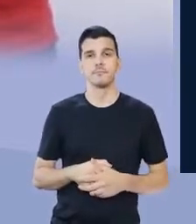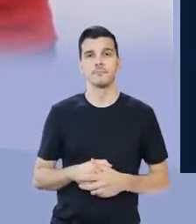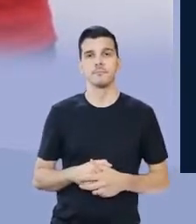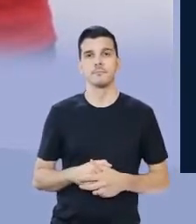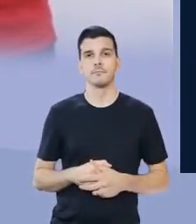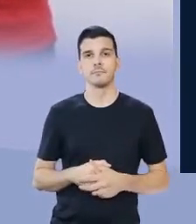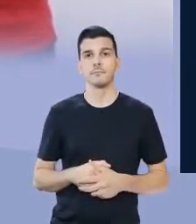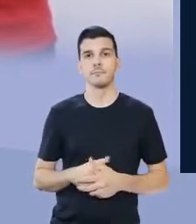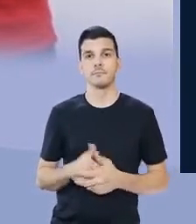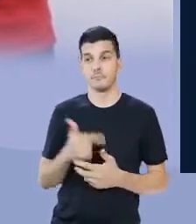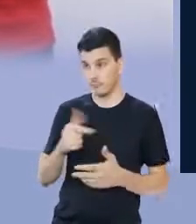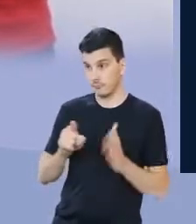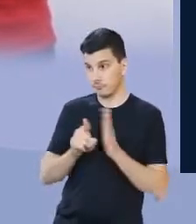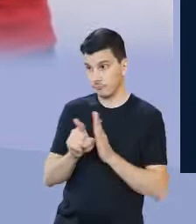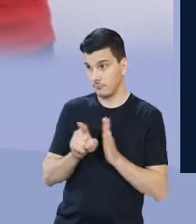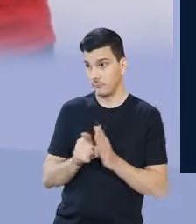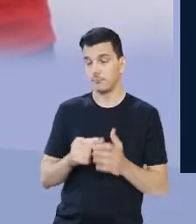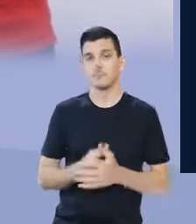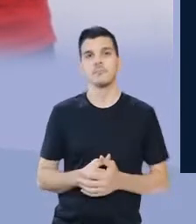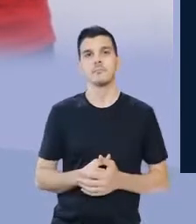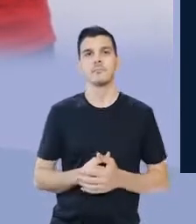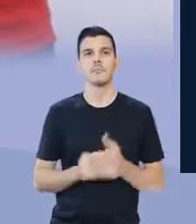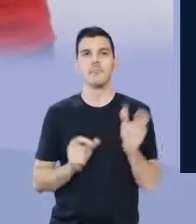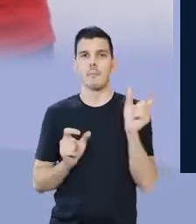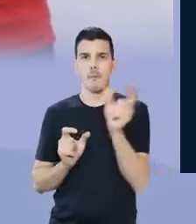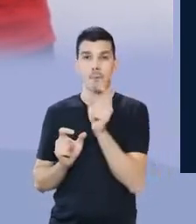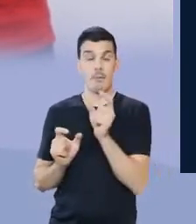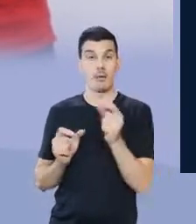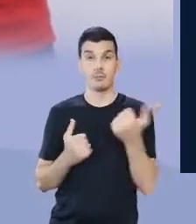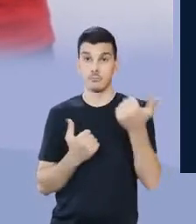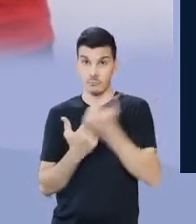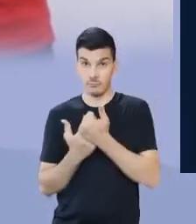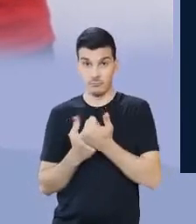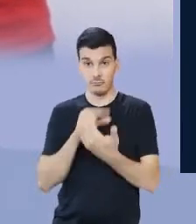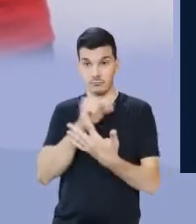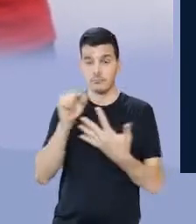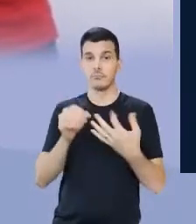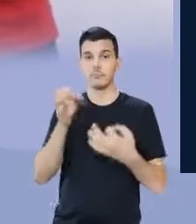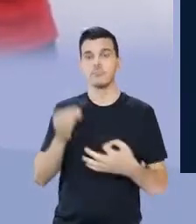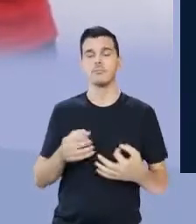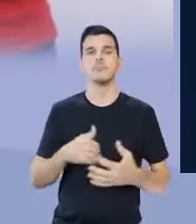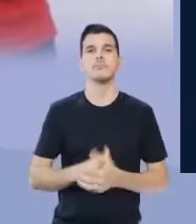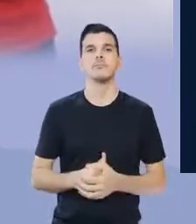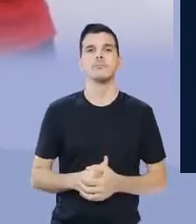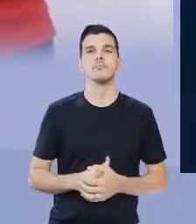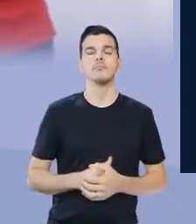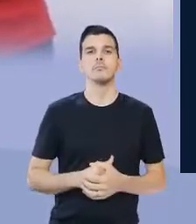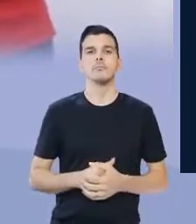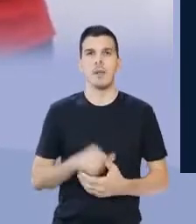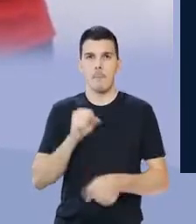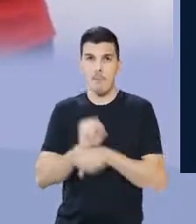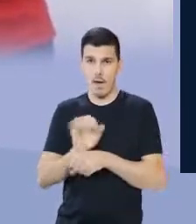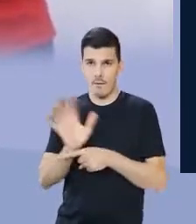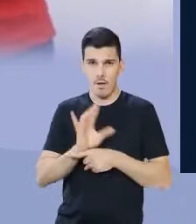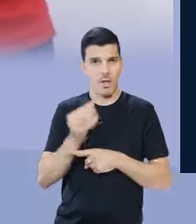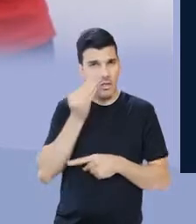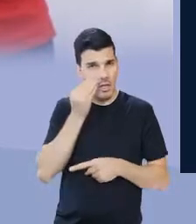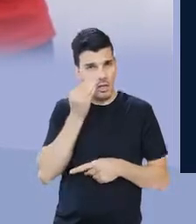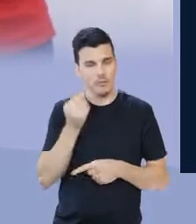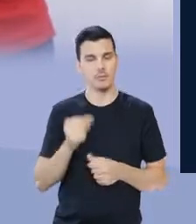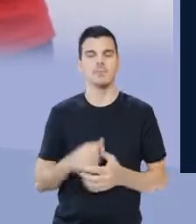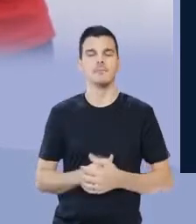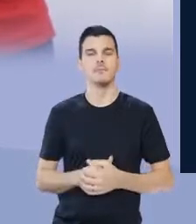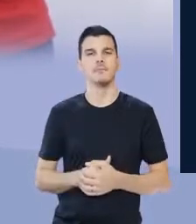Bora para mais uma questão aí. Preencha os espaços em branco com a forma verbal correta. Para o vídeo, tenta fazer sem a minha ajuda.